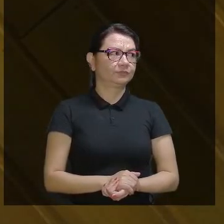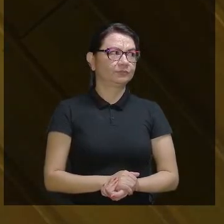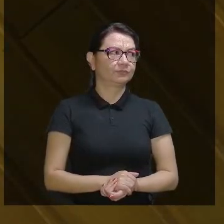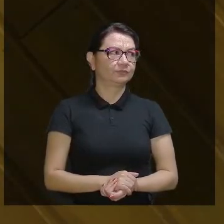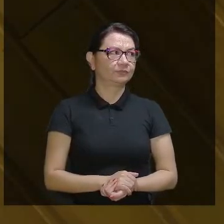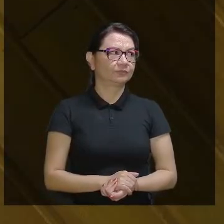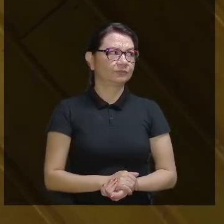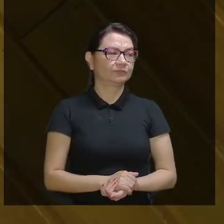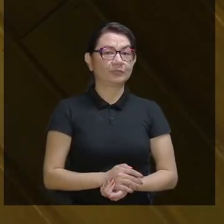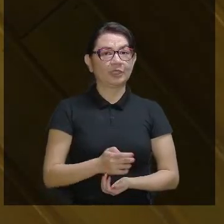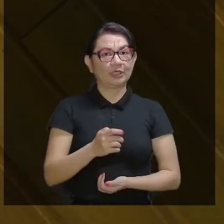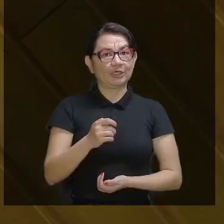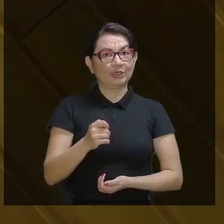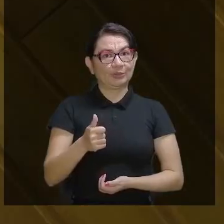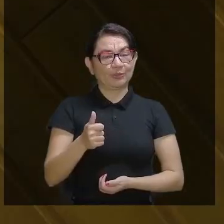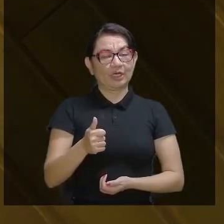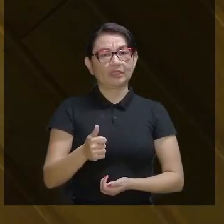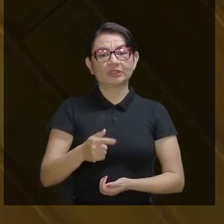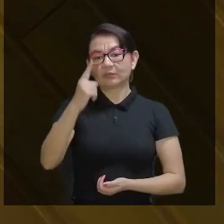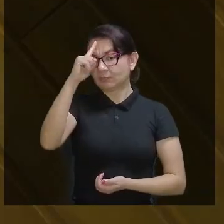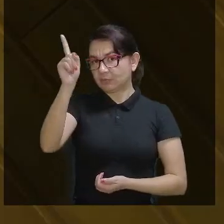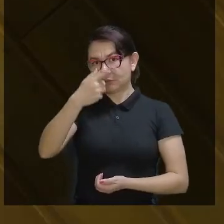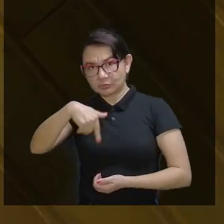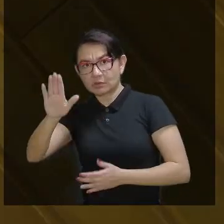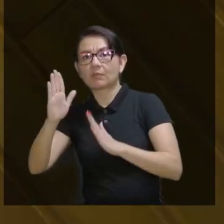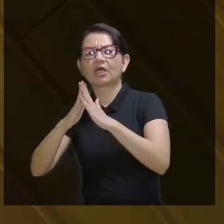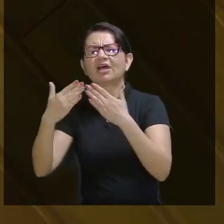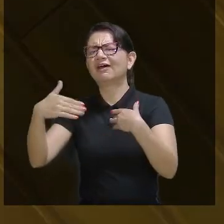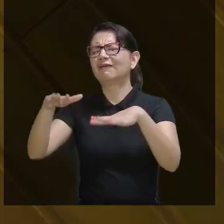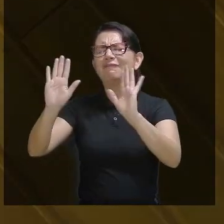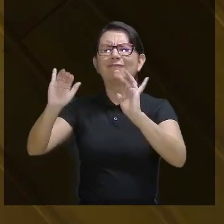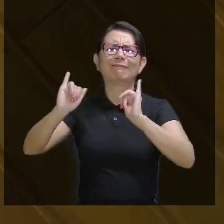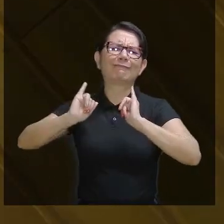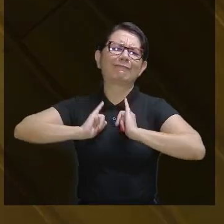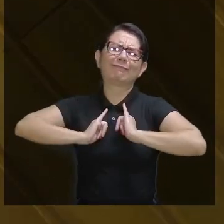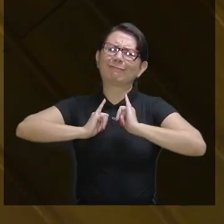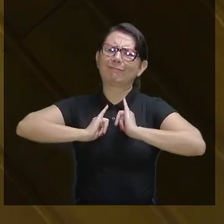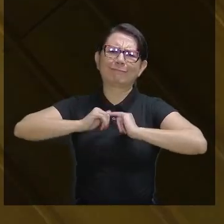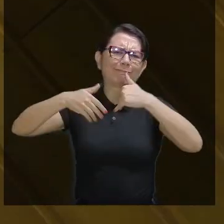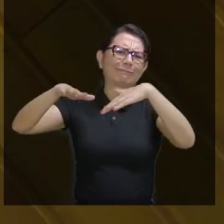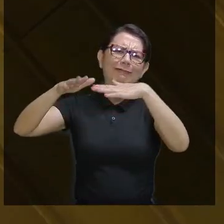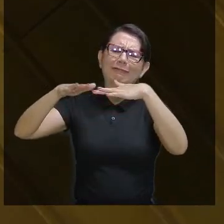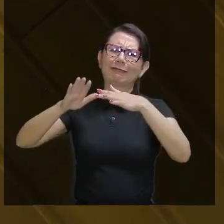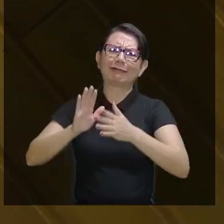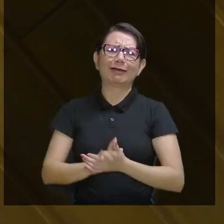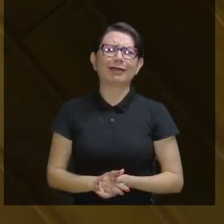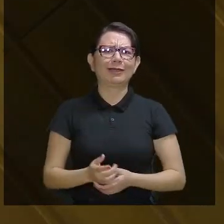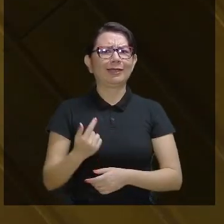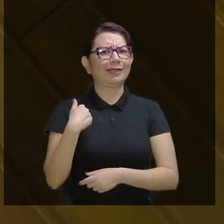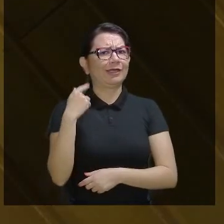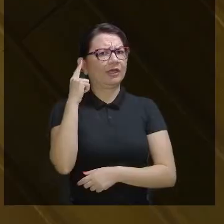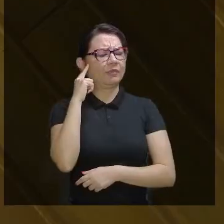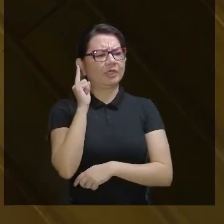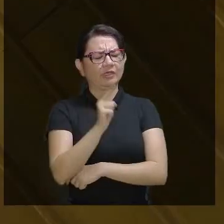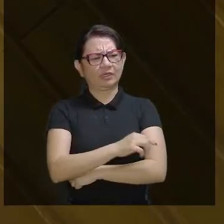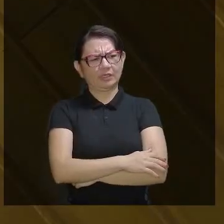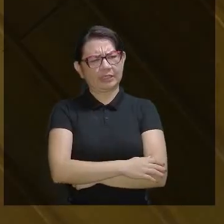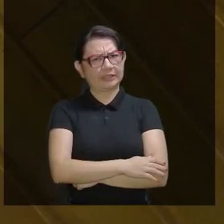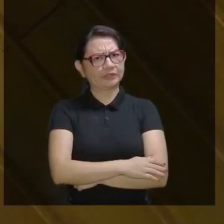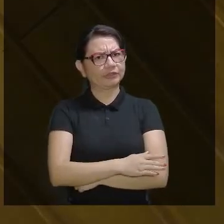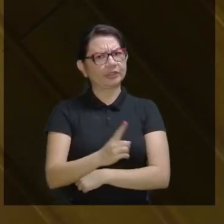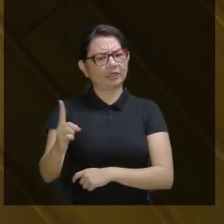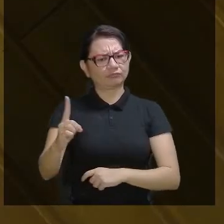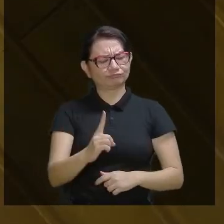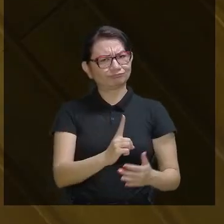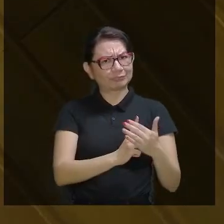alguém me mandou embora para casa, vai descansar, vai embora para casa. Então, eu acho que aqueles que